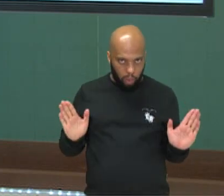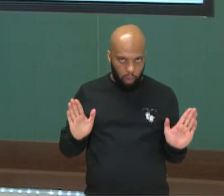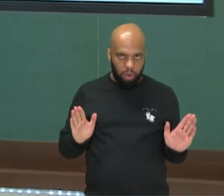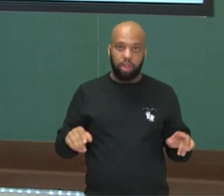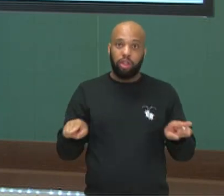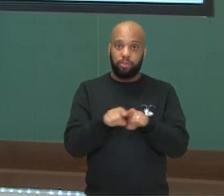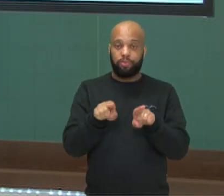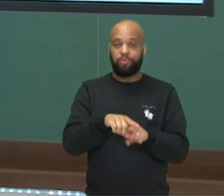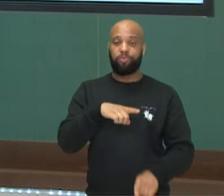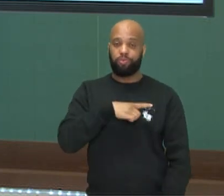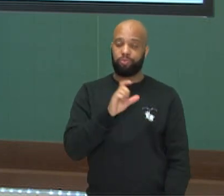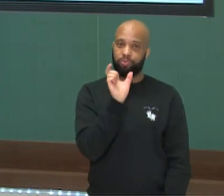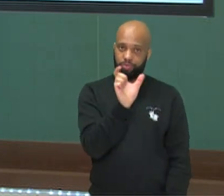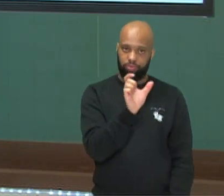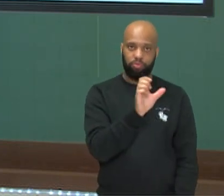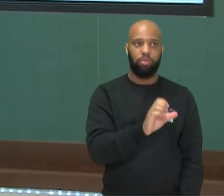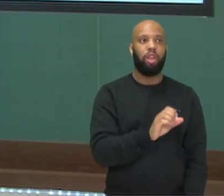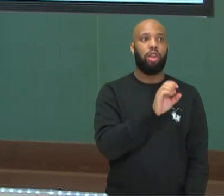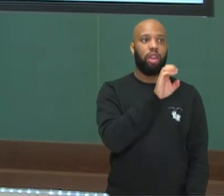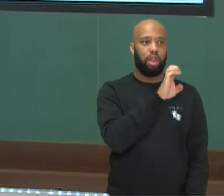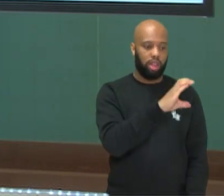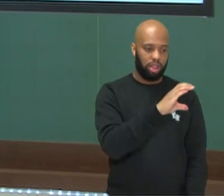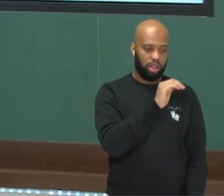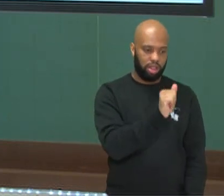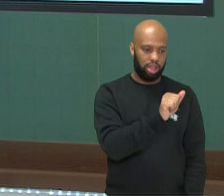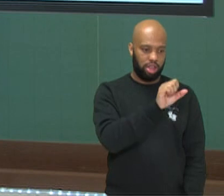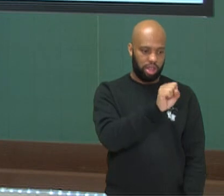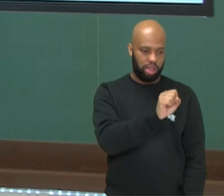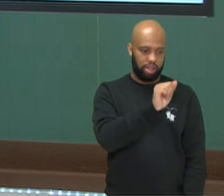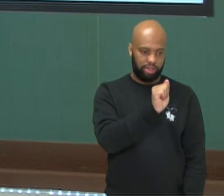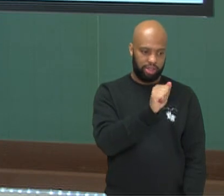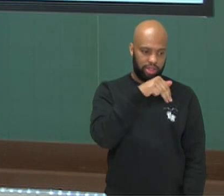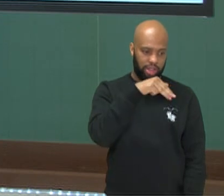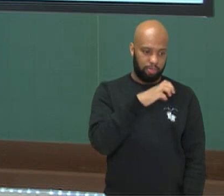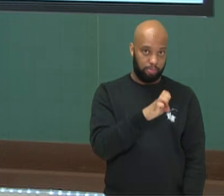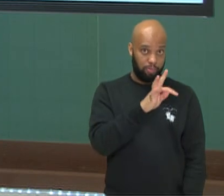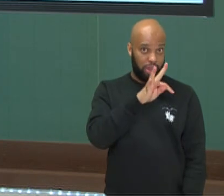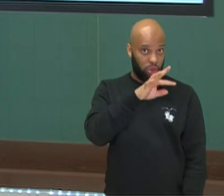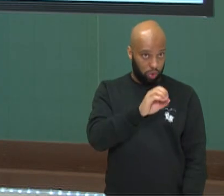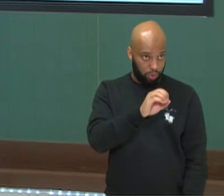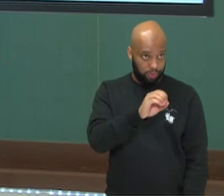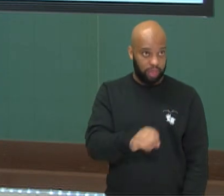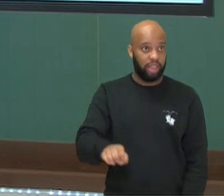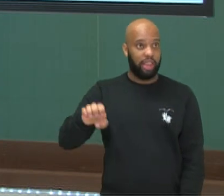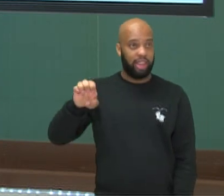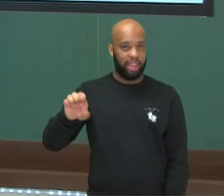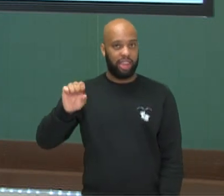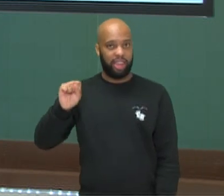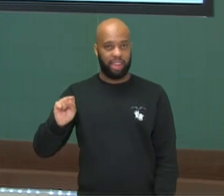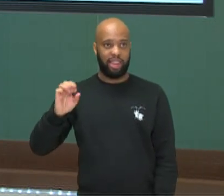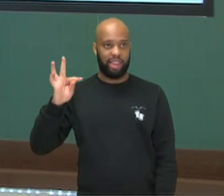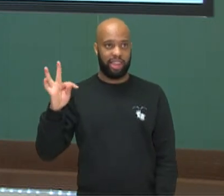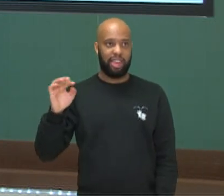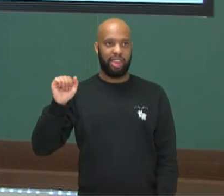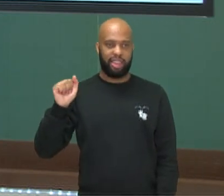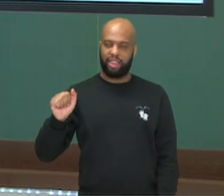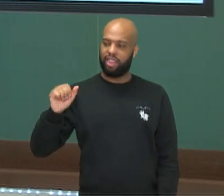e estacionamento, o sufixo, o que é sufixo? É o termo que vem depois da palavra, do